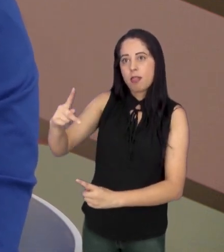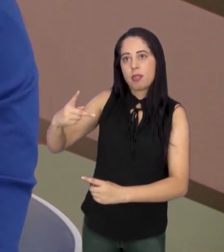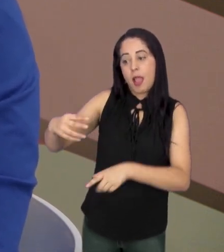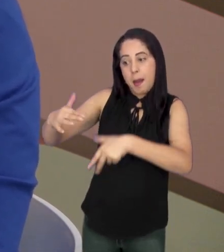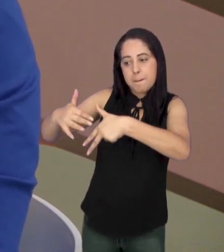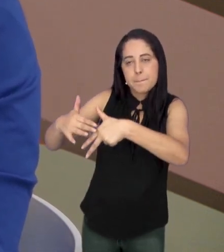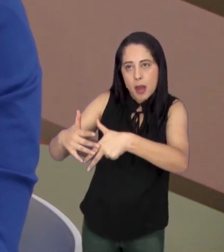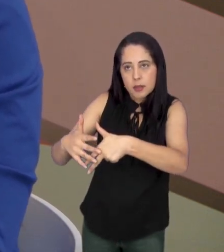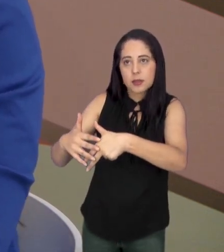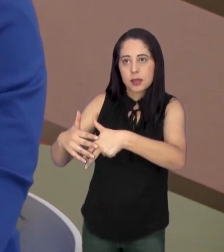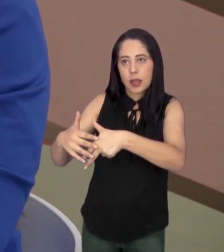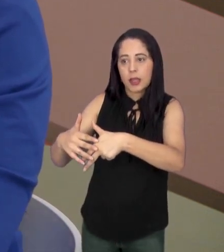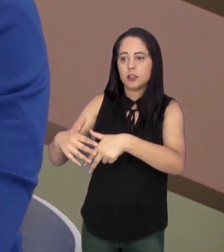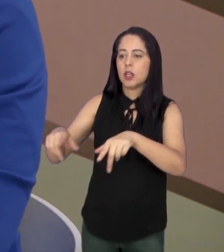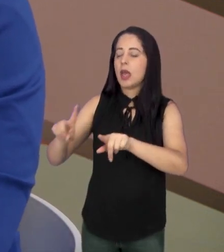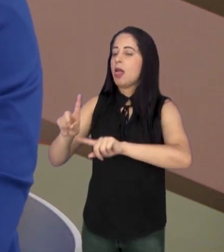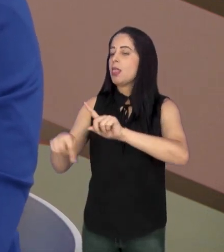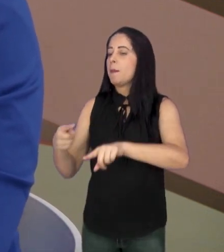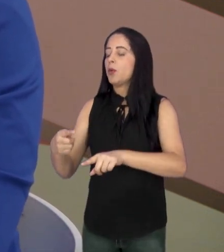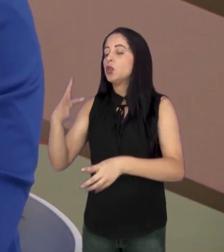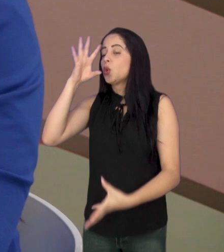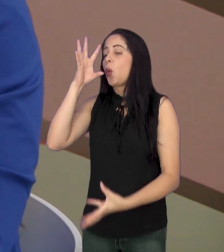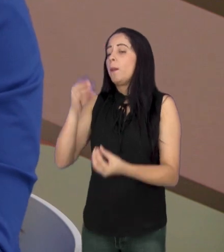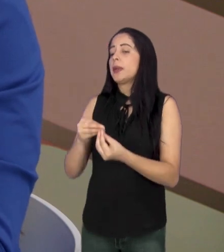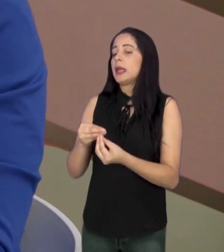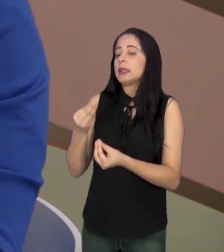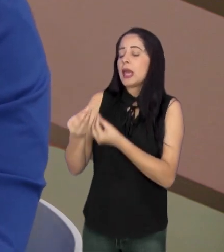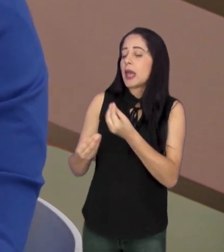vida do paciente, depois entender as necessidades do